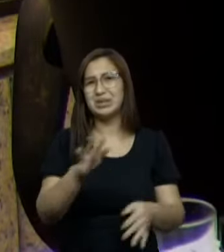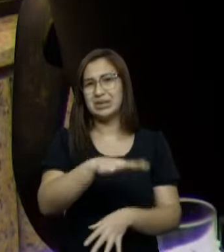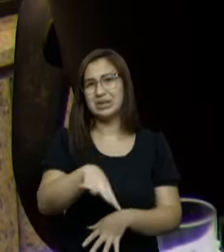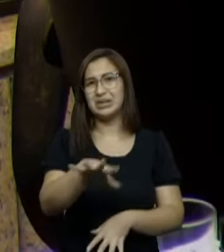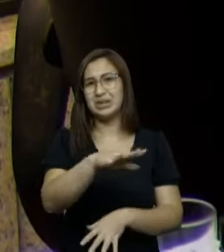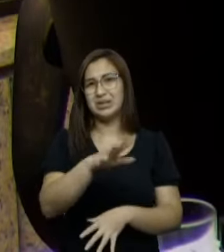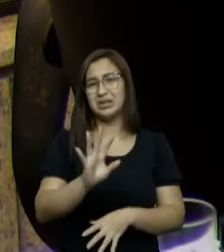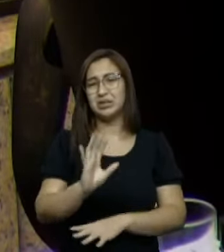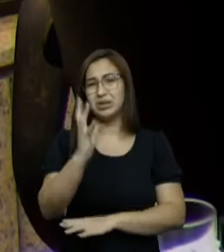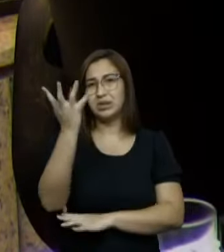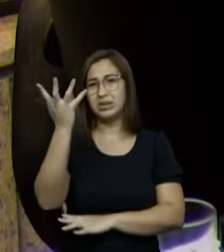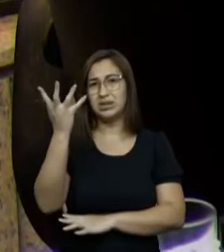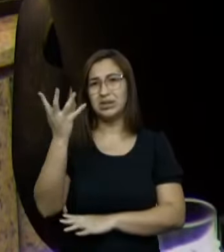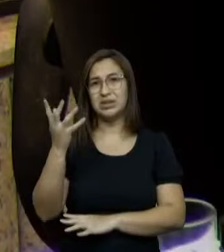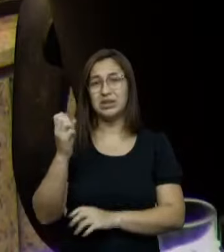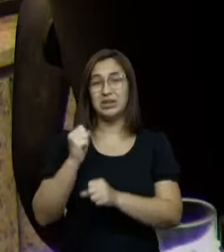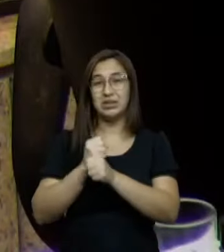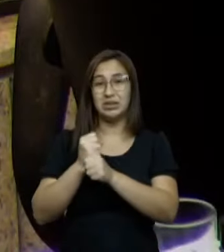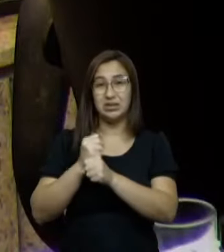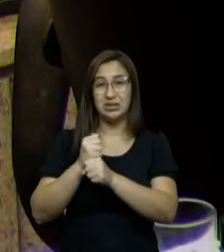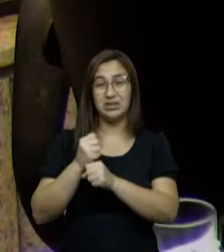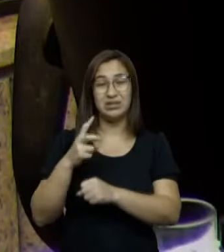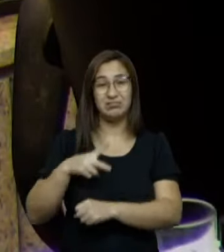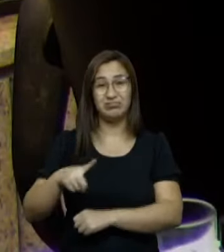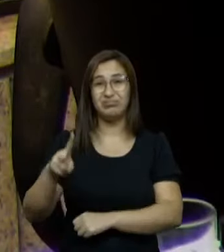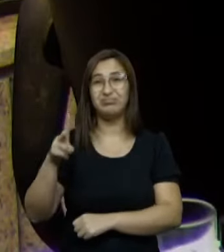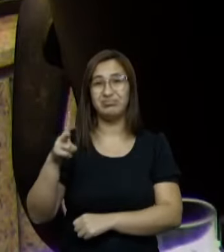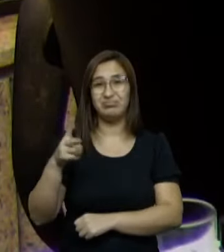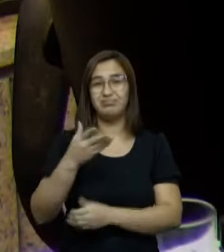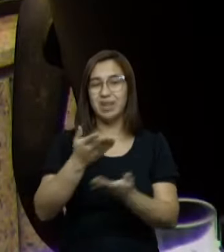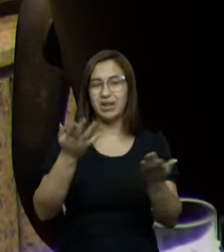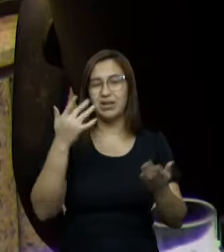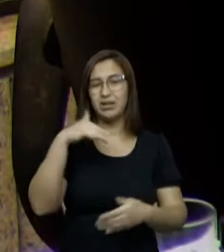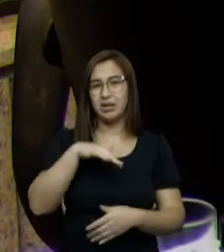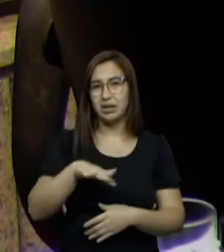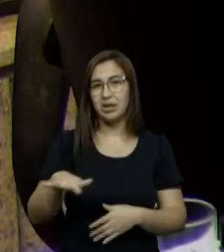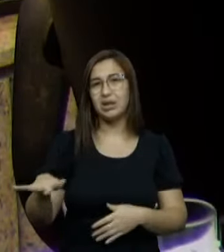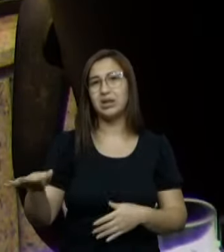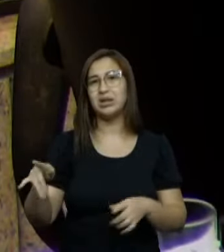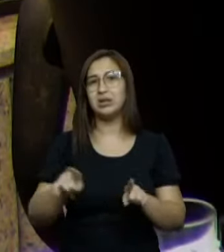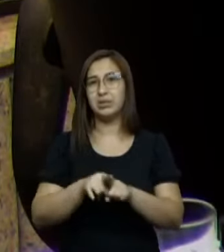acontecendo há tanto tempo com as nossas crianças e os nossos